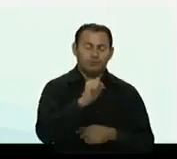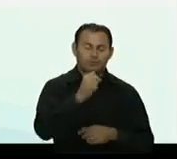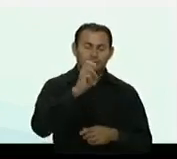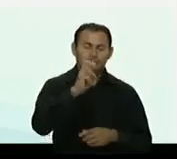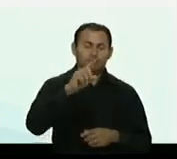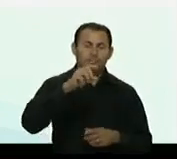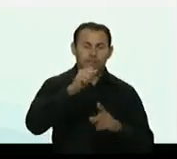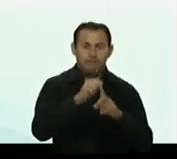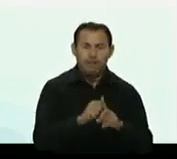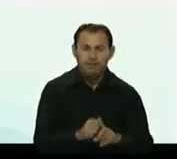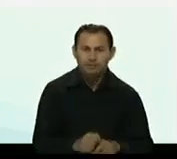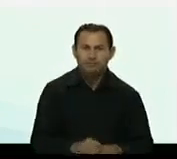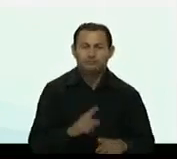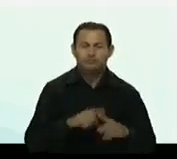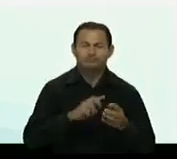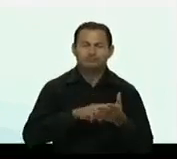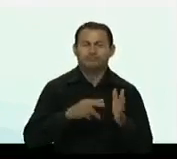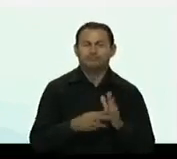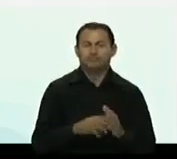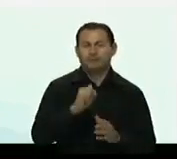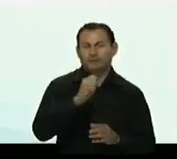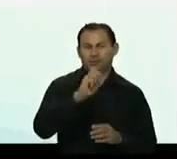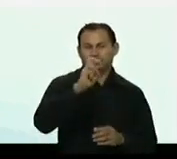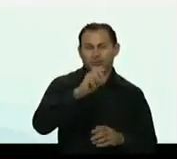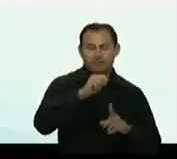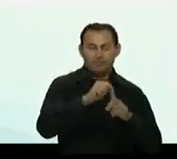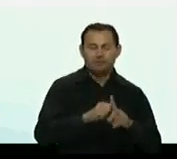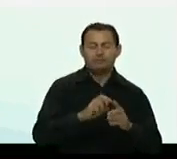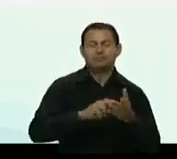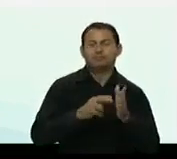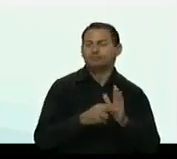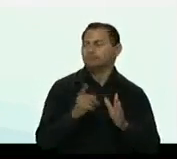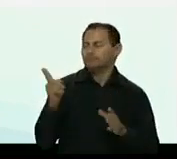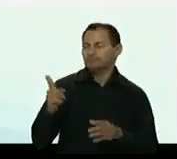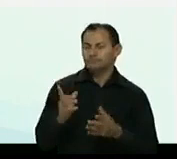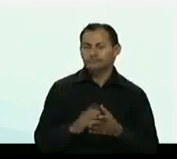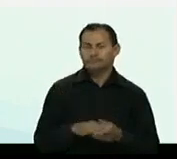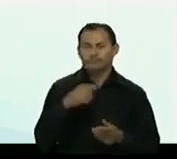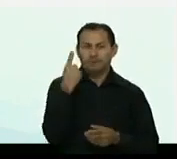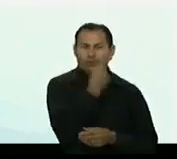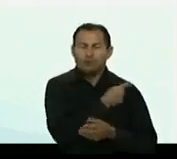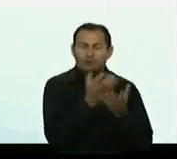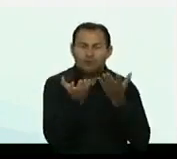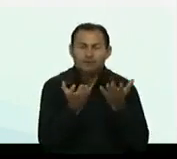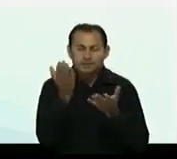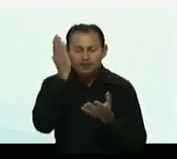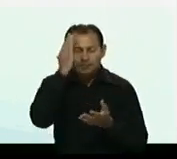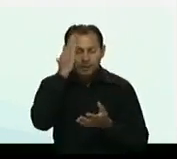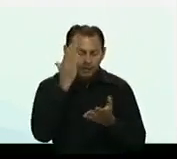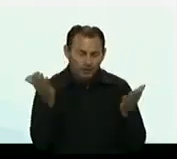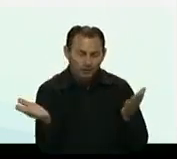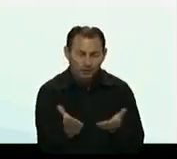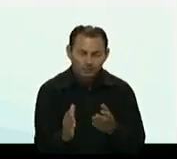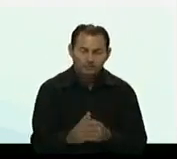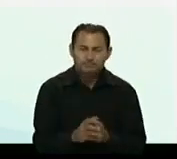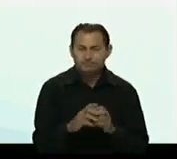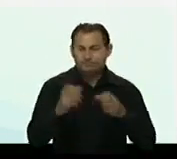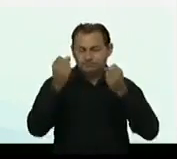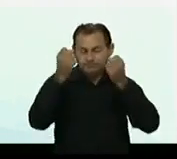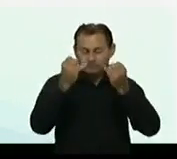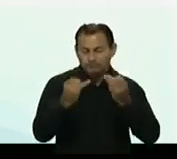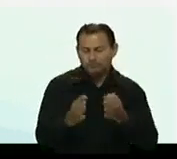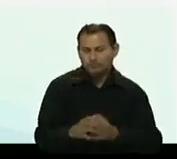31,85 meses. Mas o que quer dizer esse 85 meses aqui? Então, é isso que a gente quer determinar agora, para a gente